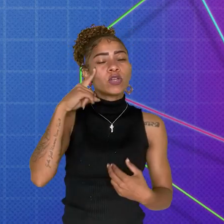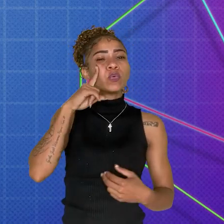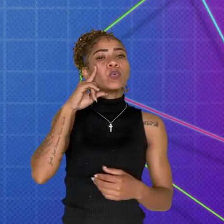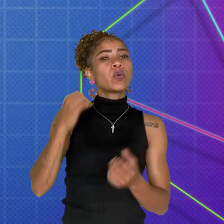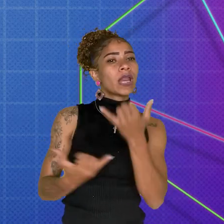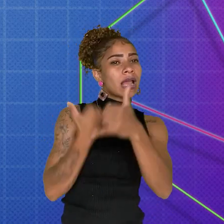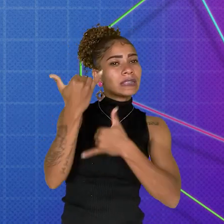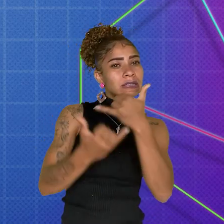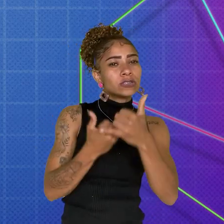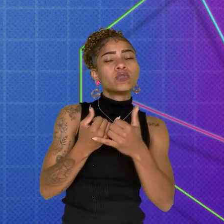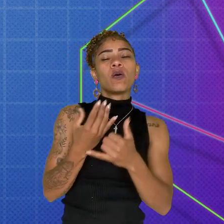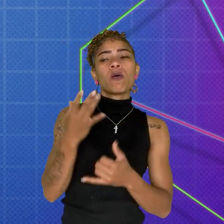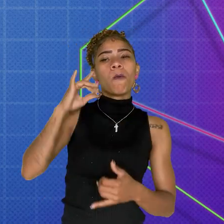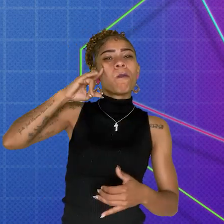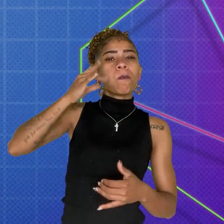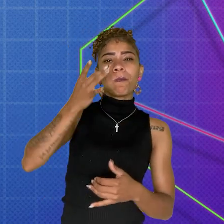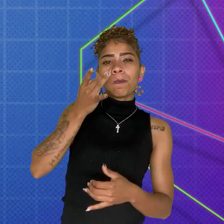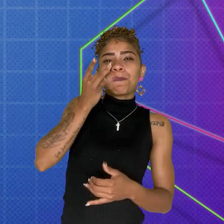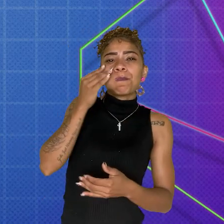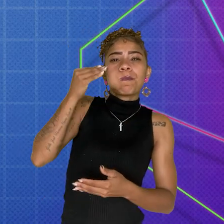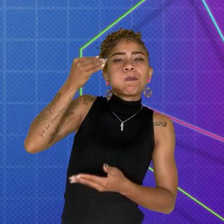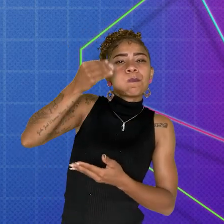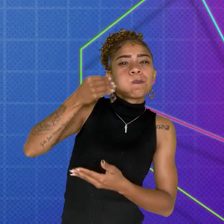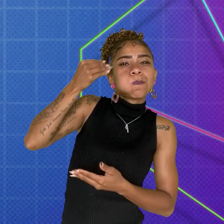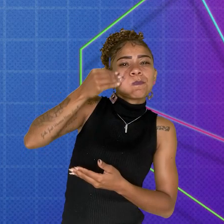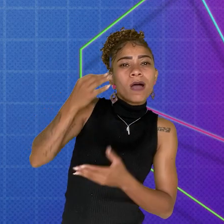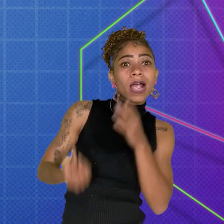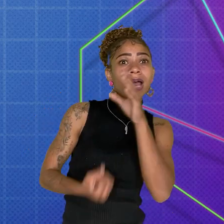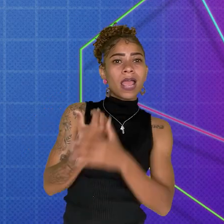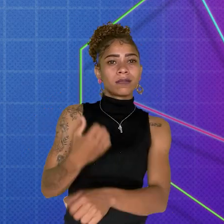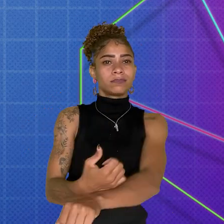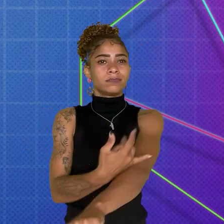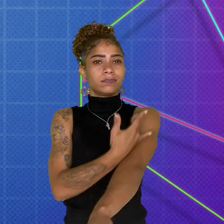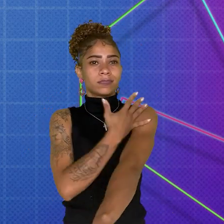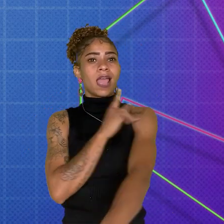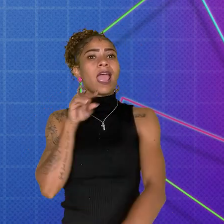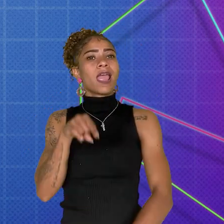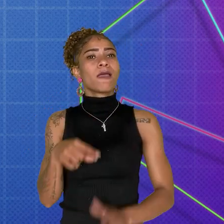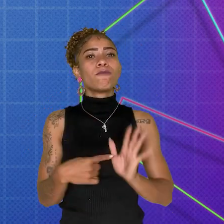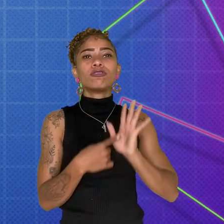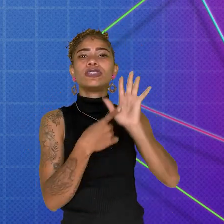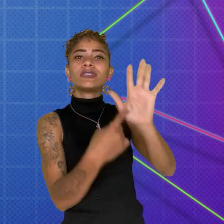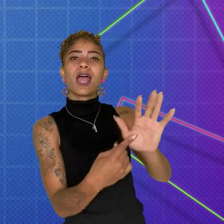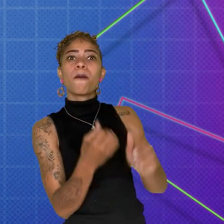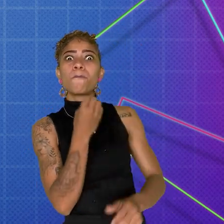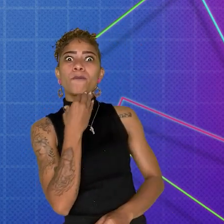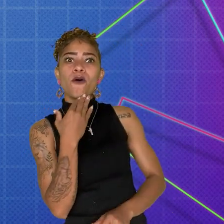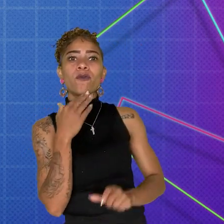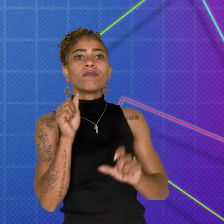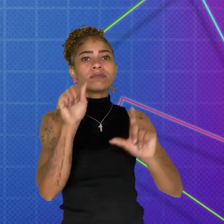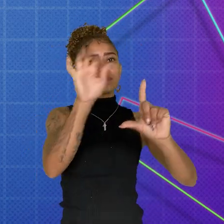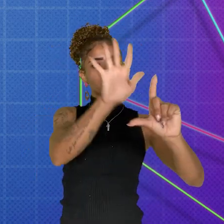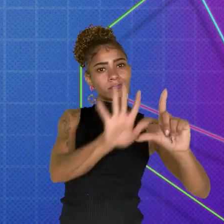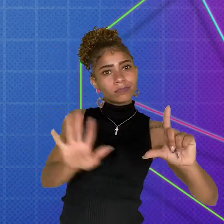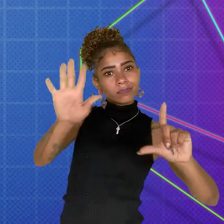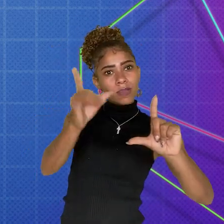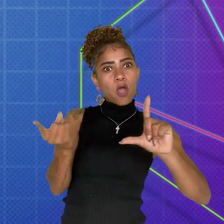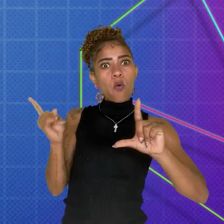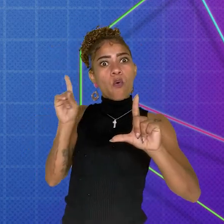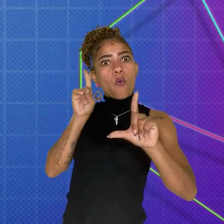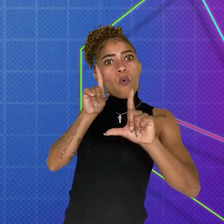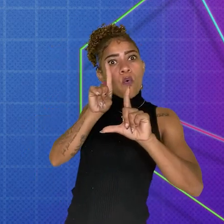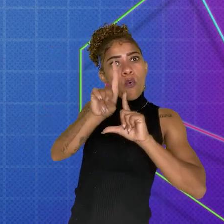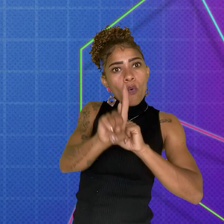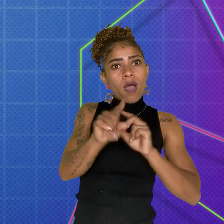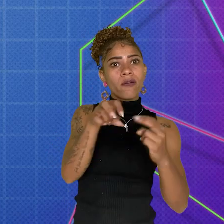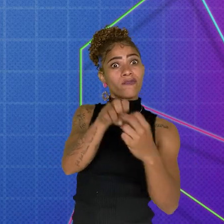jogos imersivos e envolventes, ajudando a contar histórias, criar emoções e dar vida aos mundos virtuais. Ao longo dos anos,